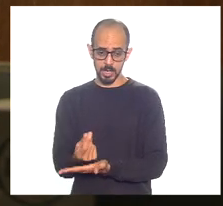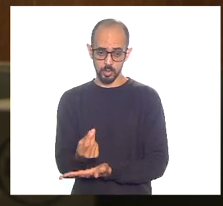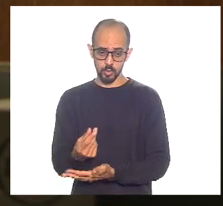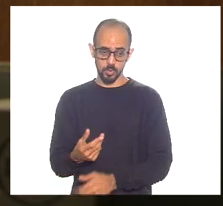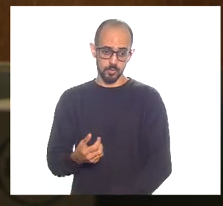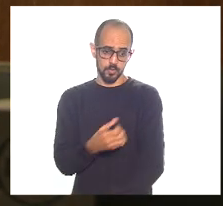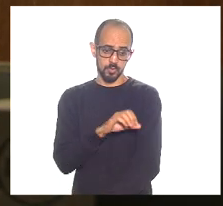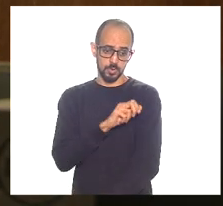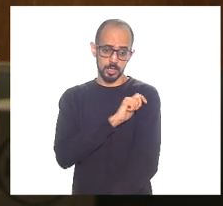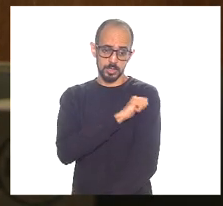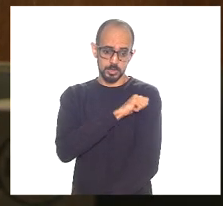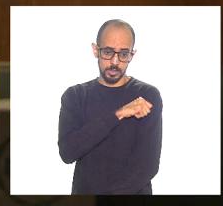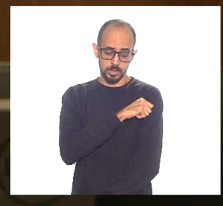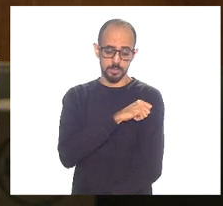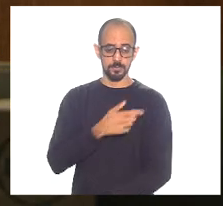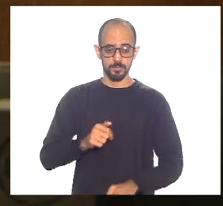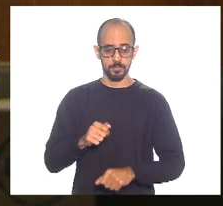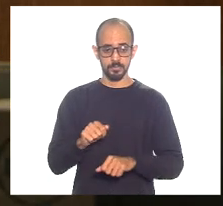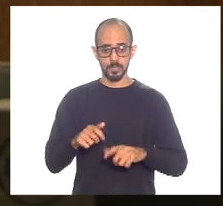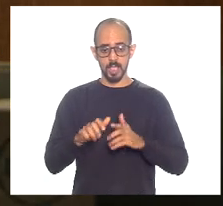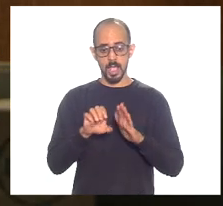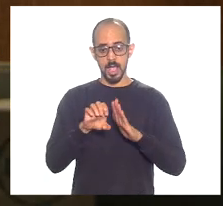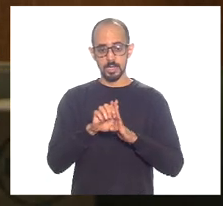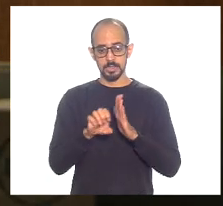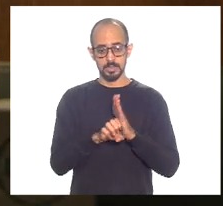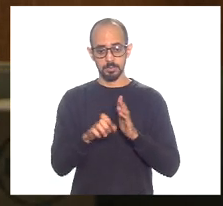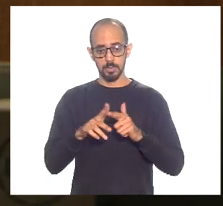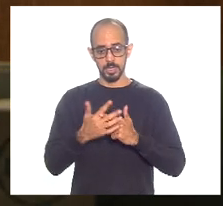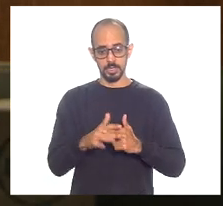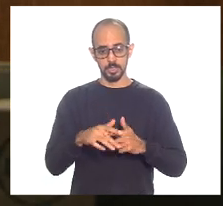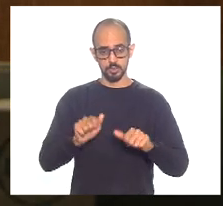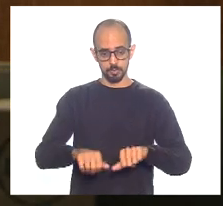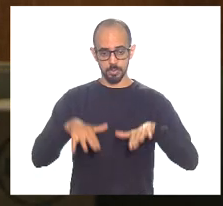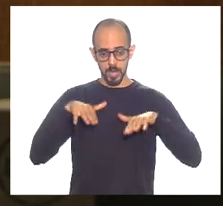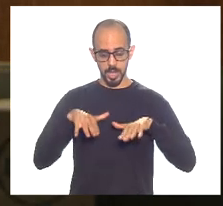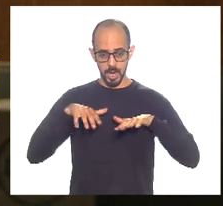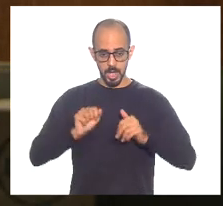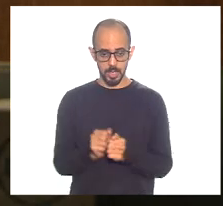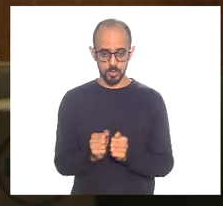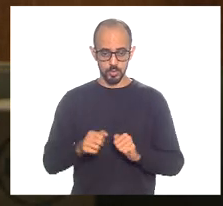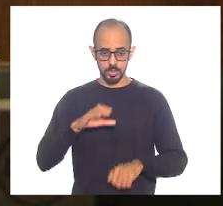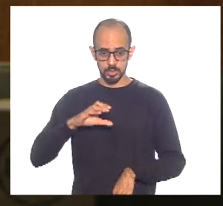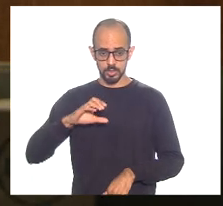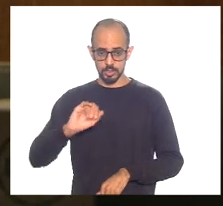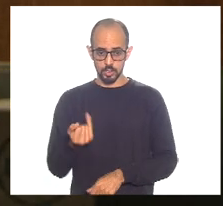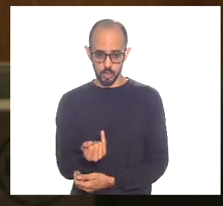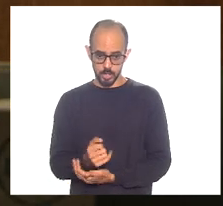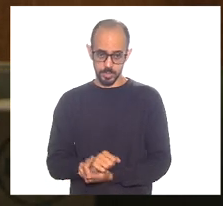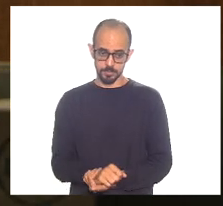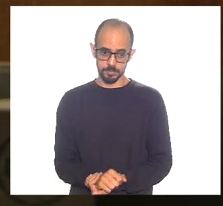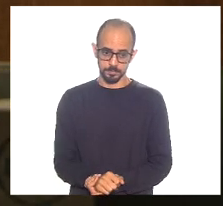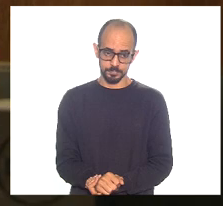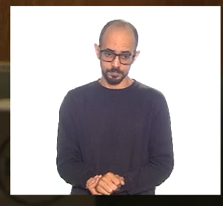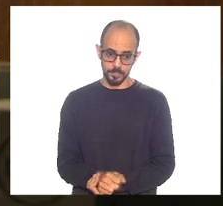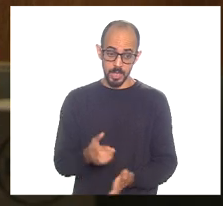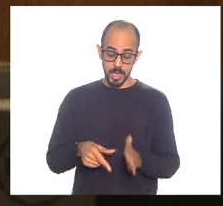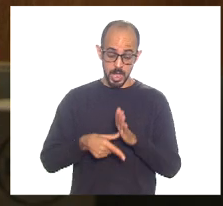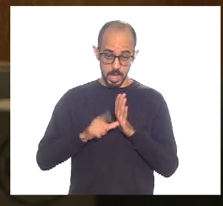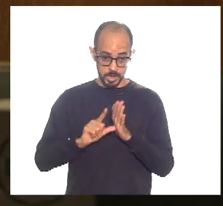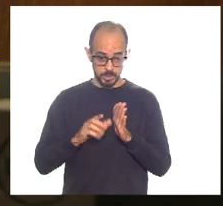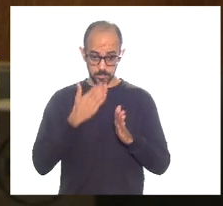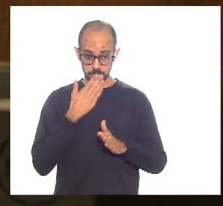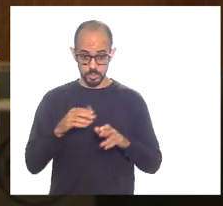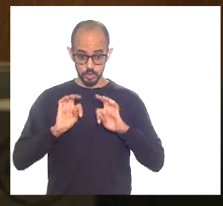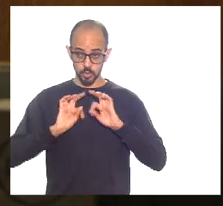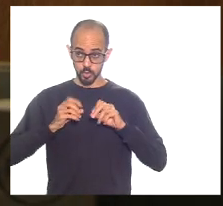Controle, as emendas de plenário. Para emitir parecer pela Comissão de Constituição e Justiça, antes peço atenção